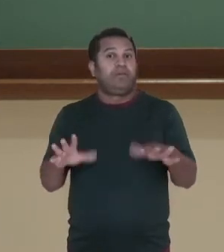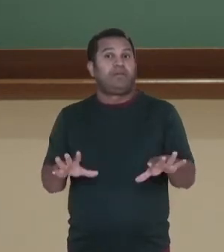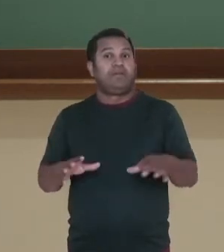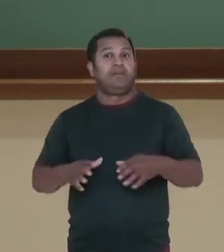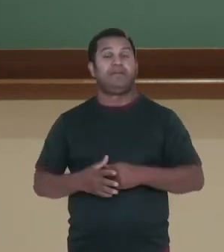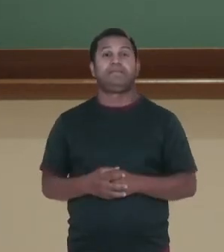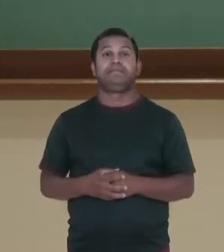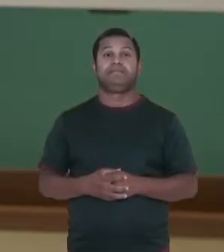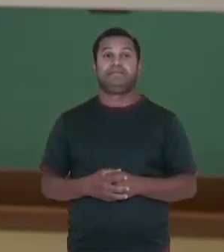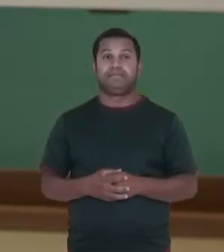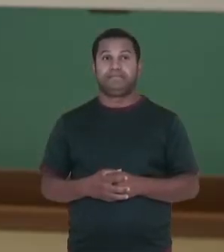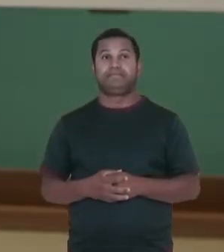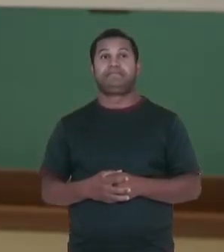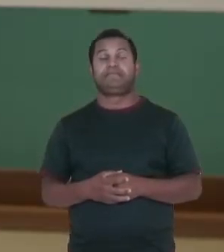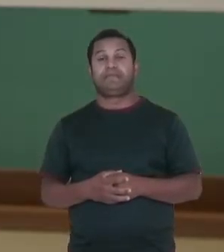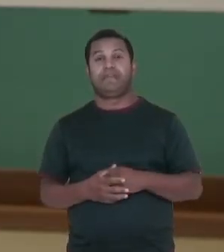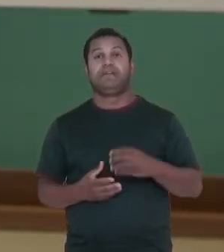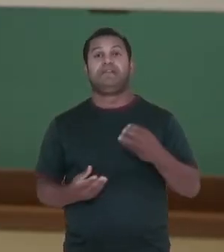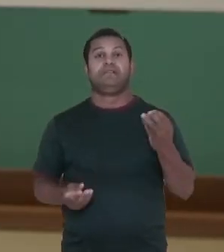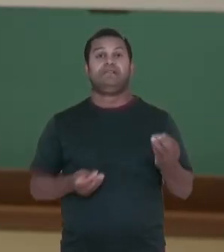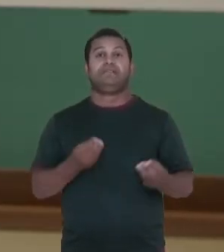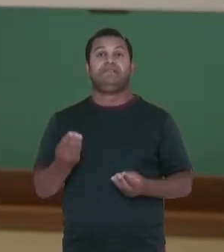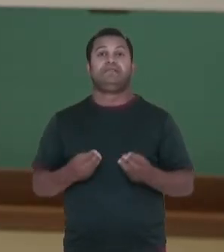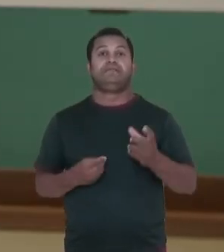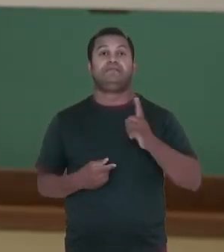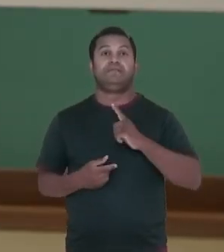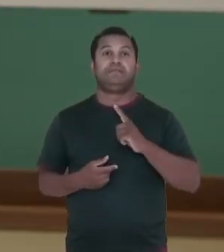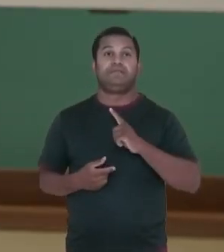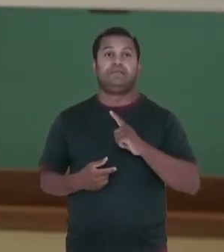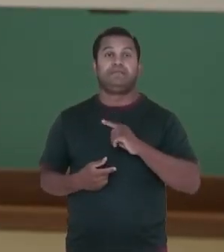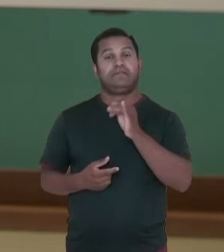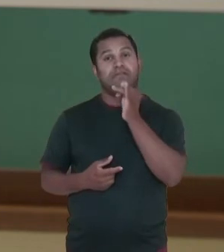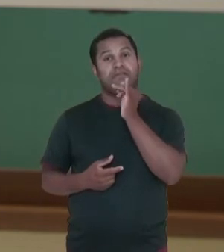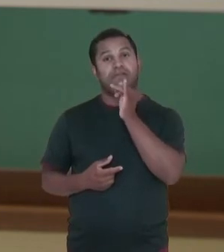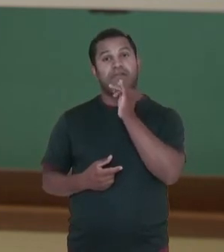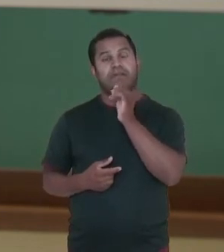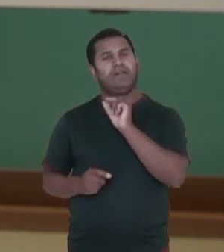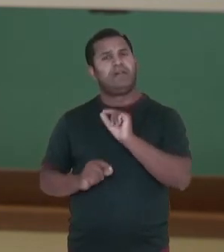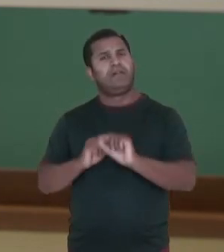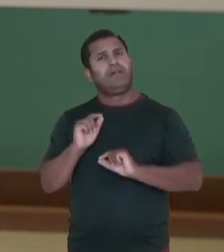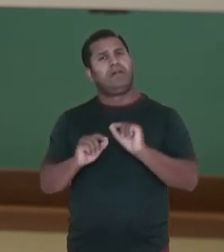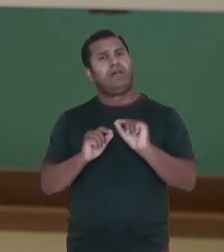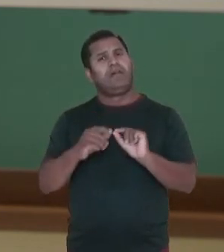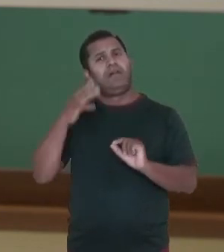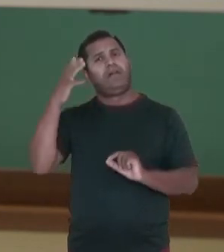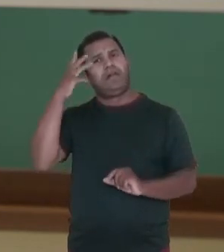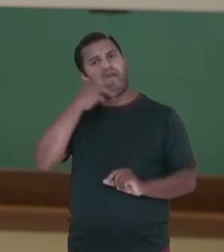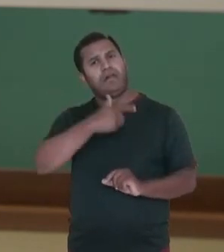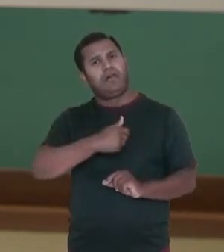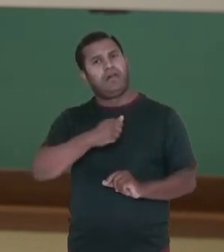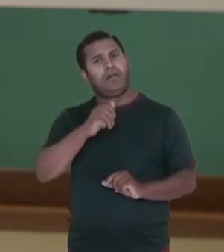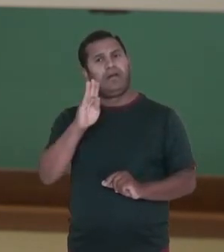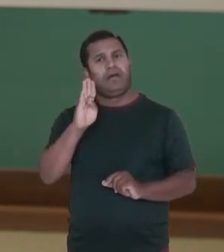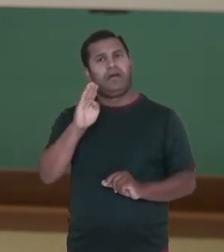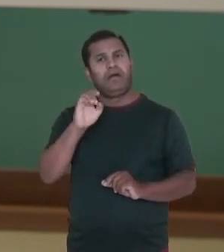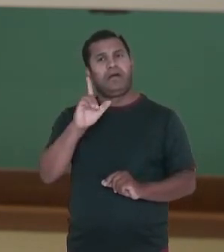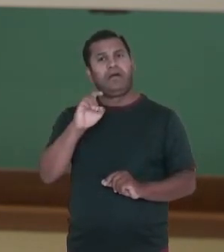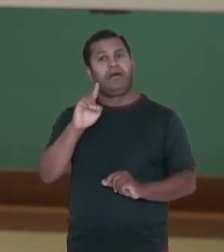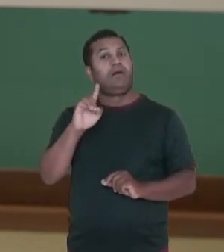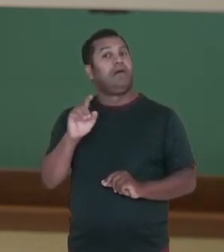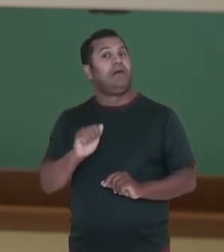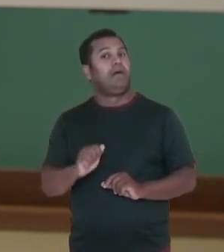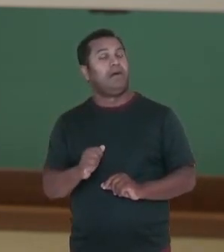ou indesejáveis? Como definir os genes da beleza? Porque o que eu acho bonito, muitas vezes não é o que você acha bonito. Então, como